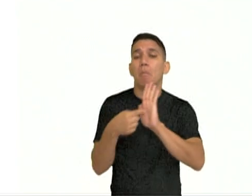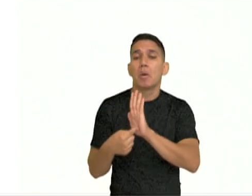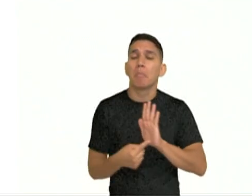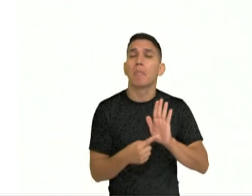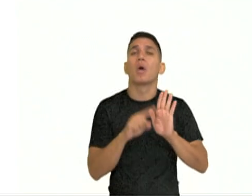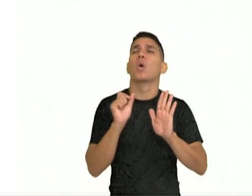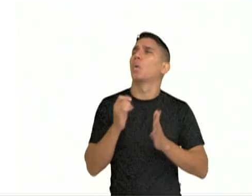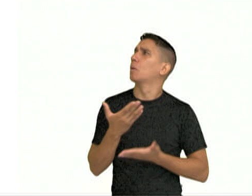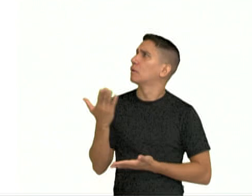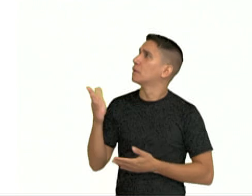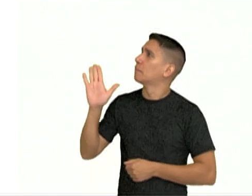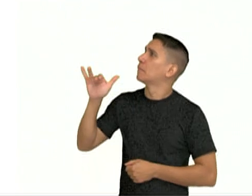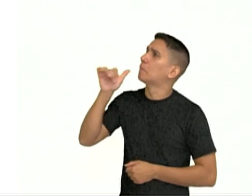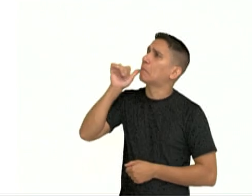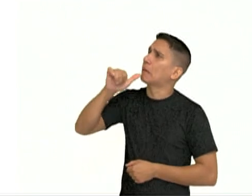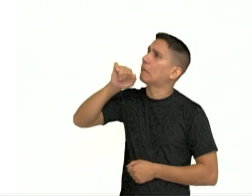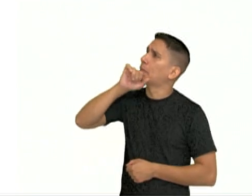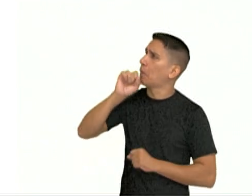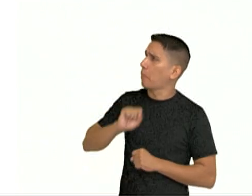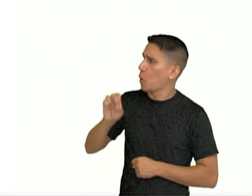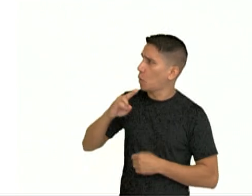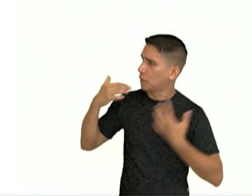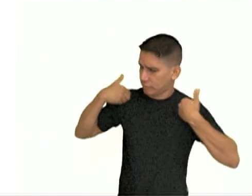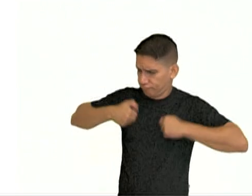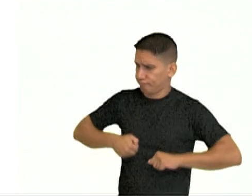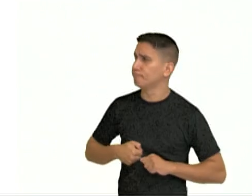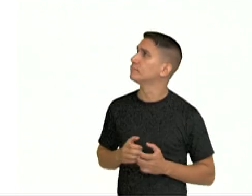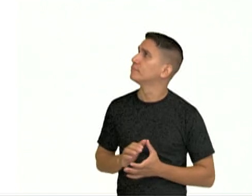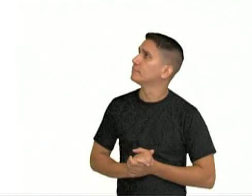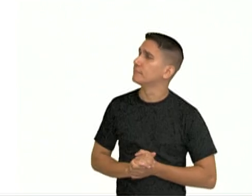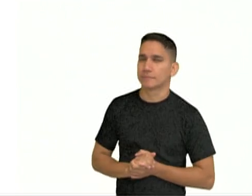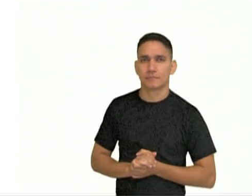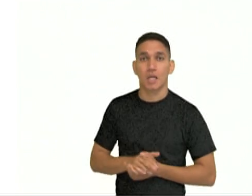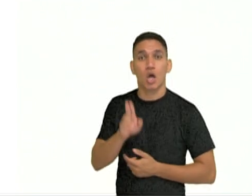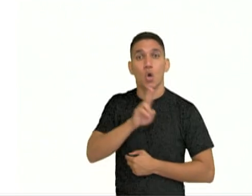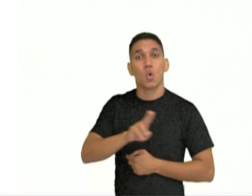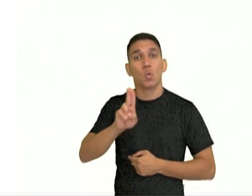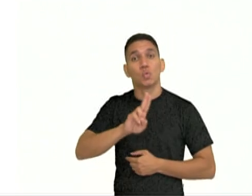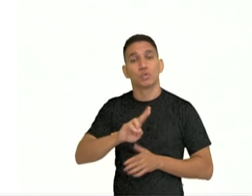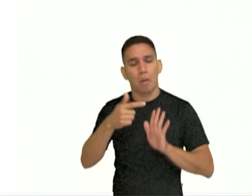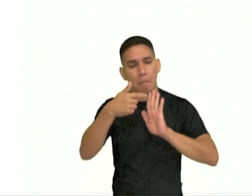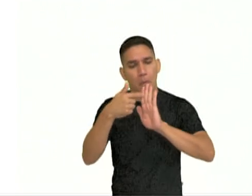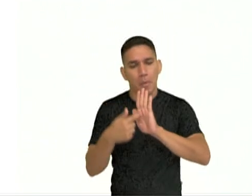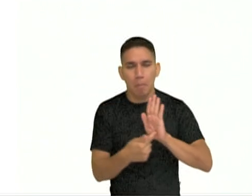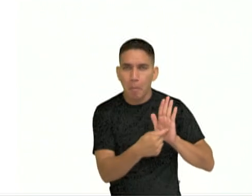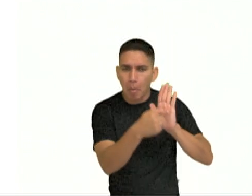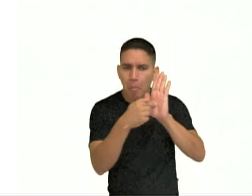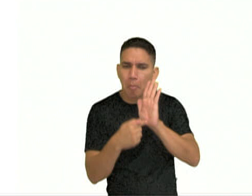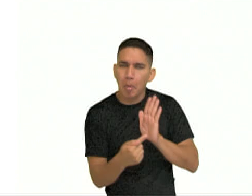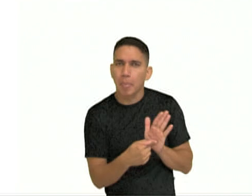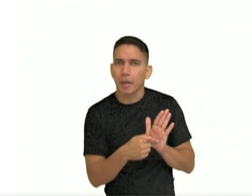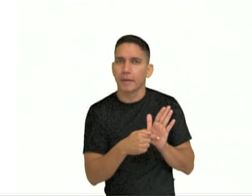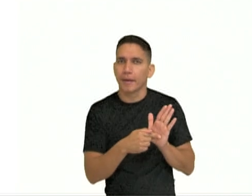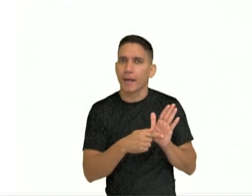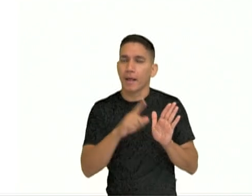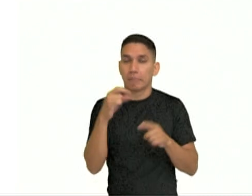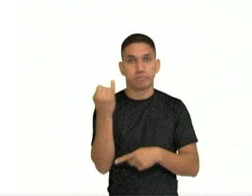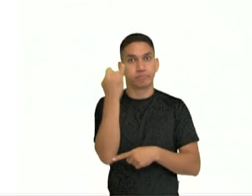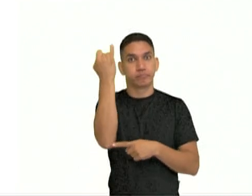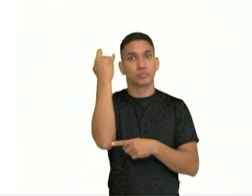Mamãe, posso ir com minha fantasia? O uso da pontuação na propaganda é muito importante. Ele